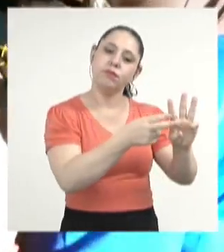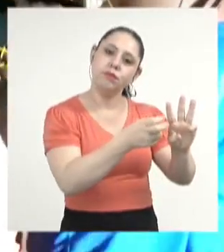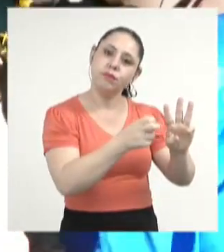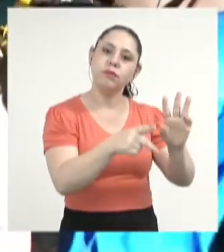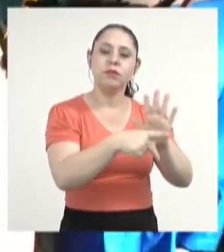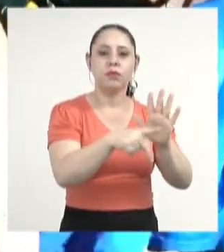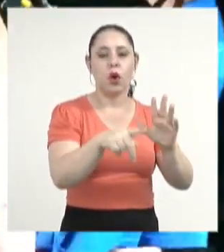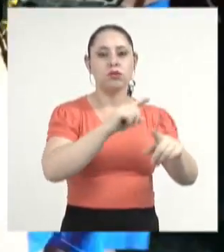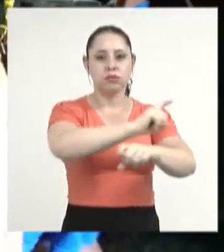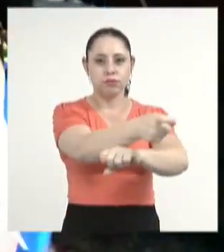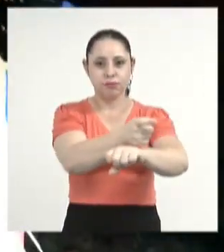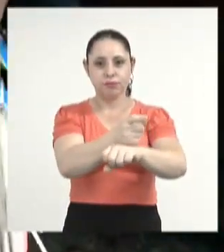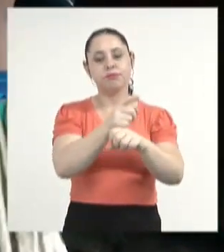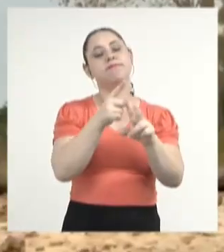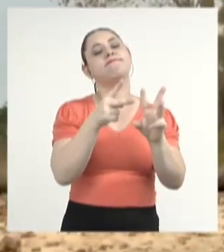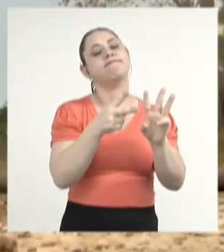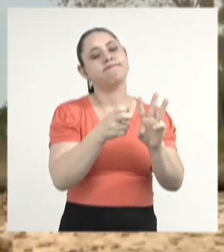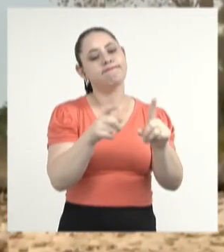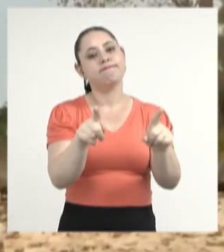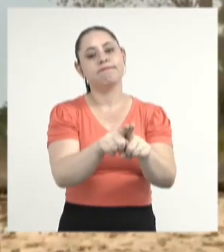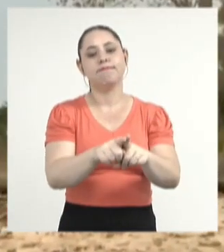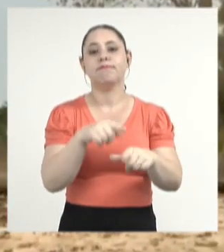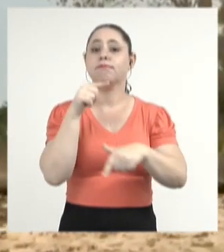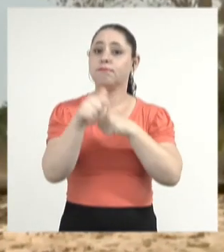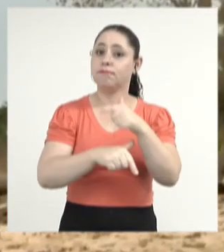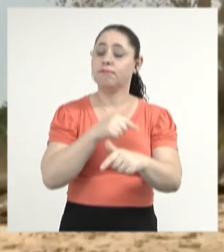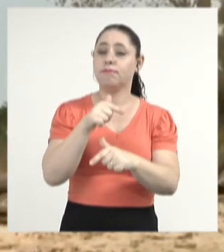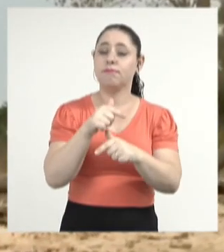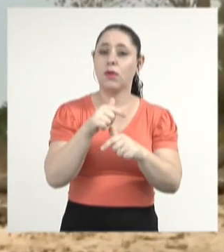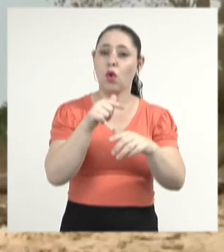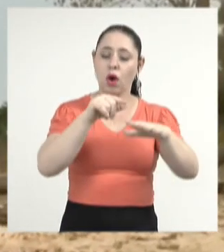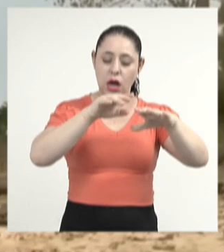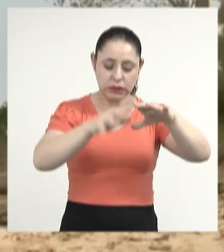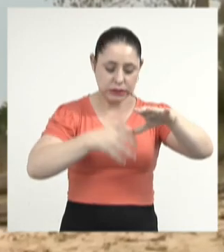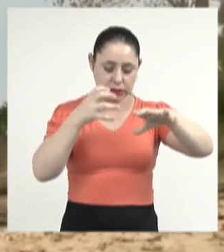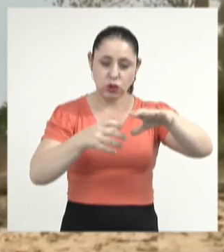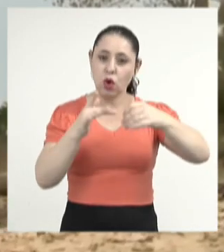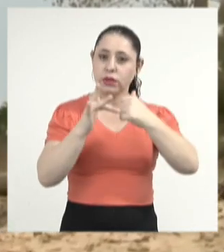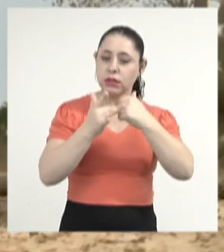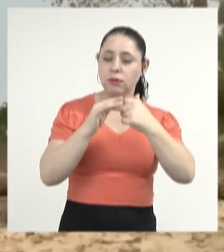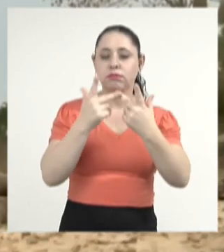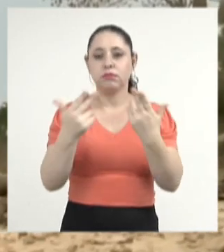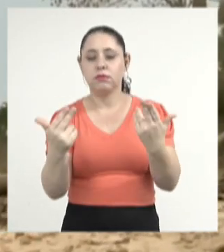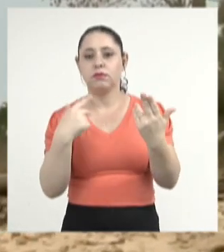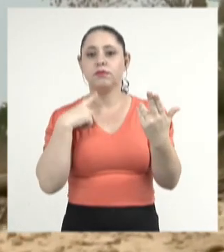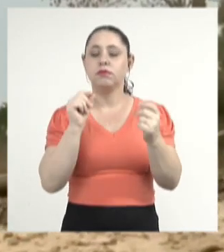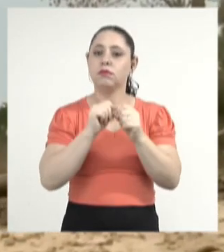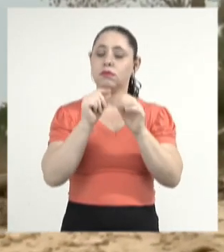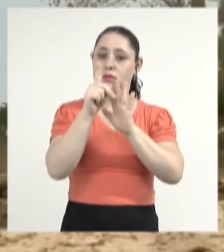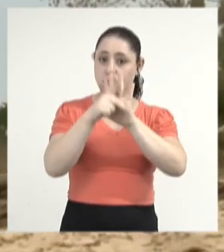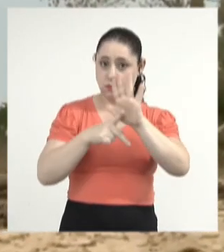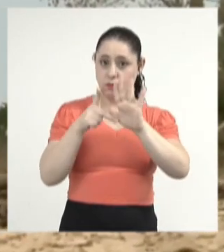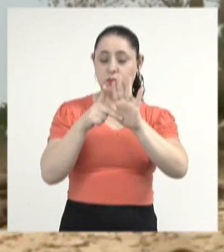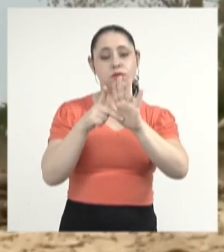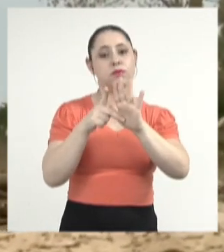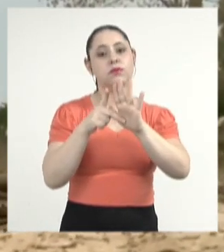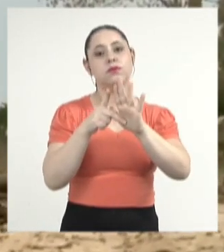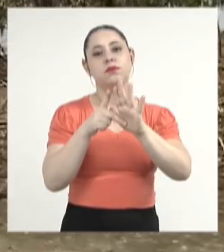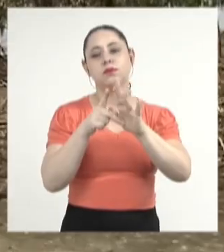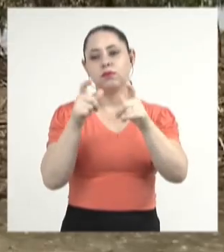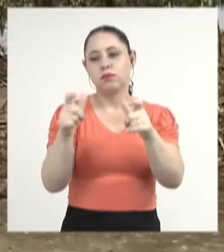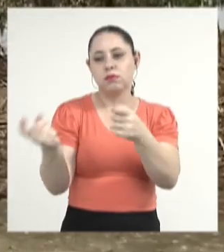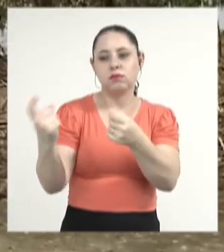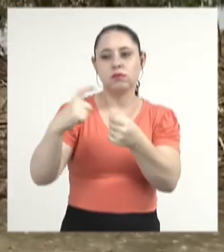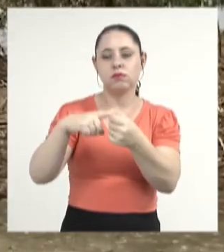tradicionais, como quilombolas e indígenas. As atividades minerárias, que deverão apresentar e executar projeto de recuperação de área